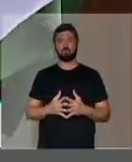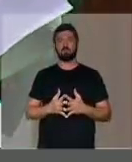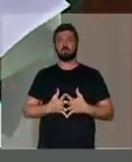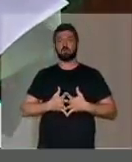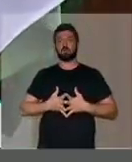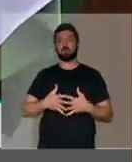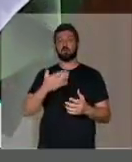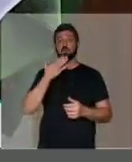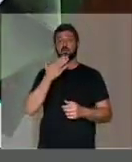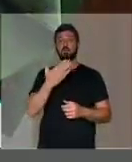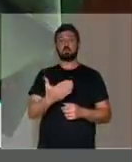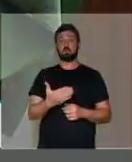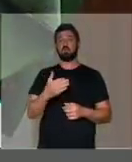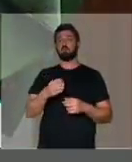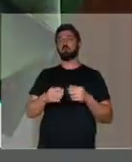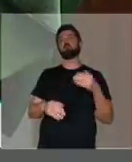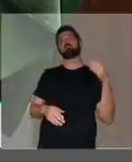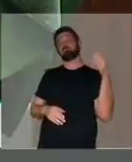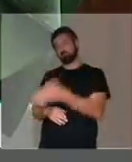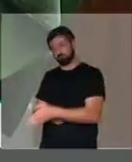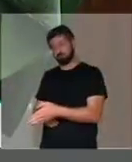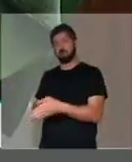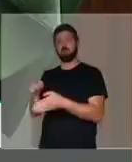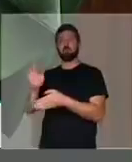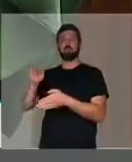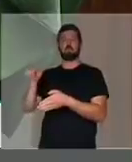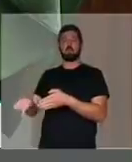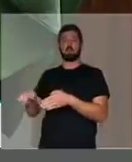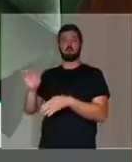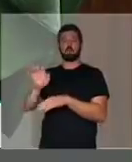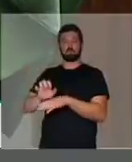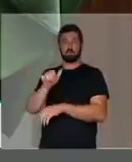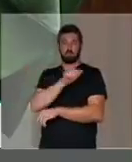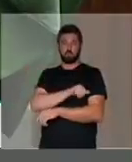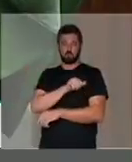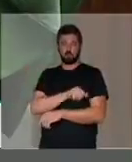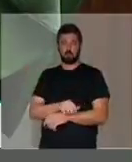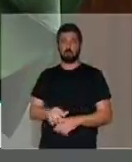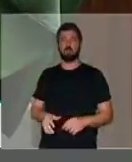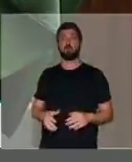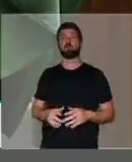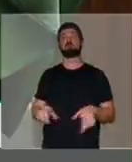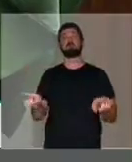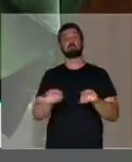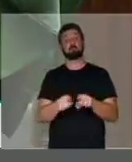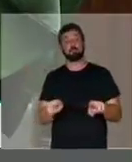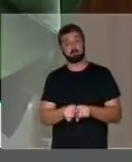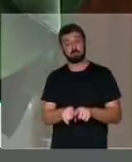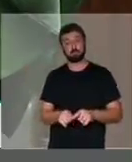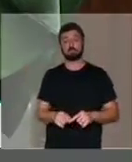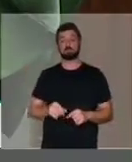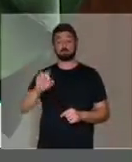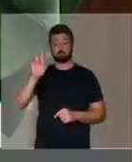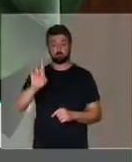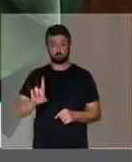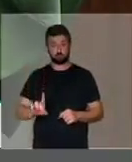opinado favoravelmente a intervenção federal. Sobre outro prisma, entende-se que